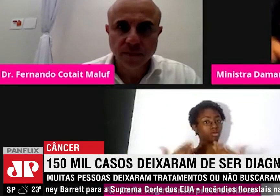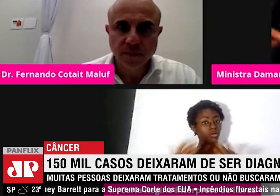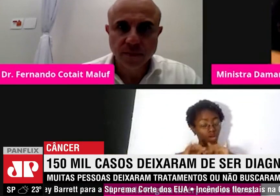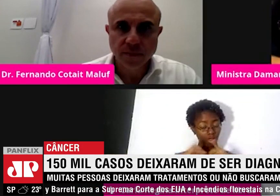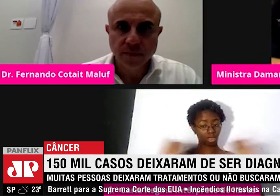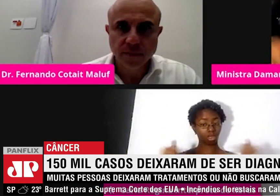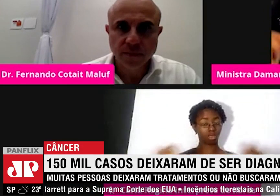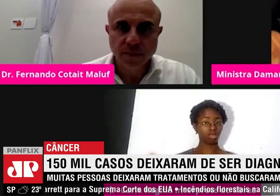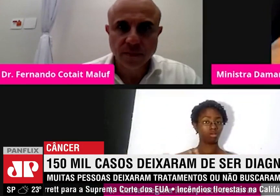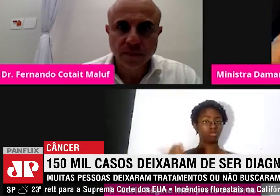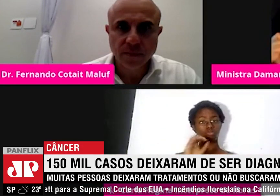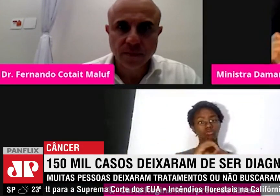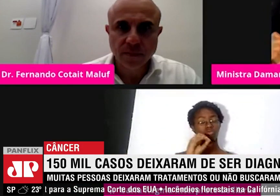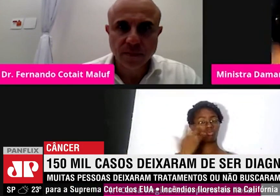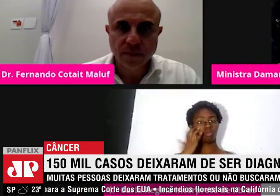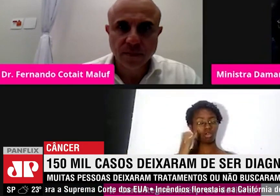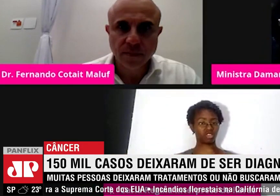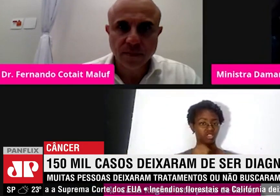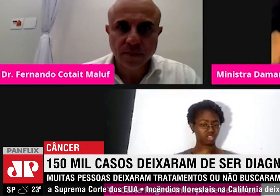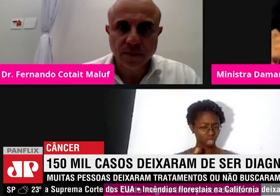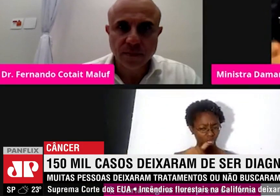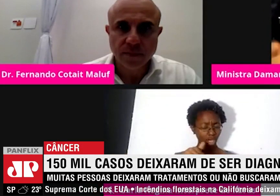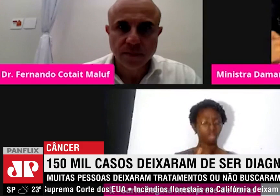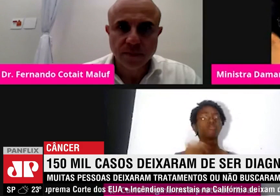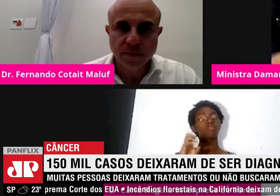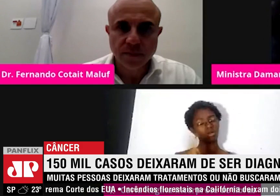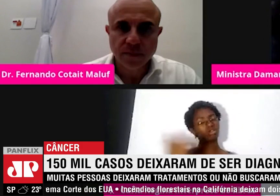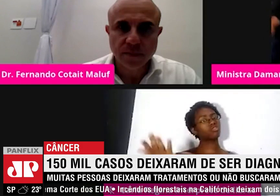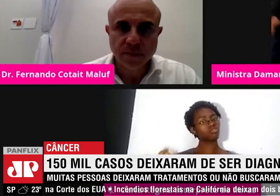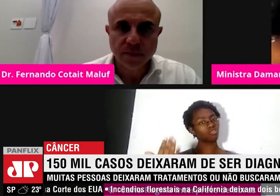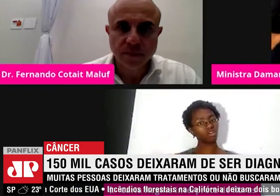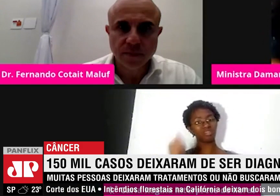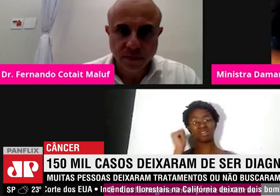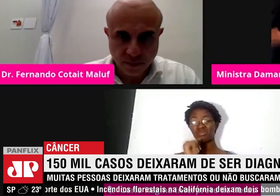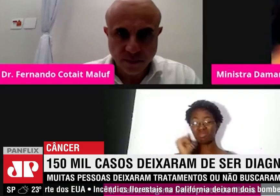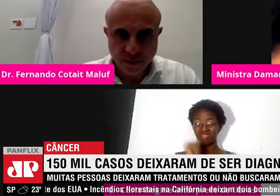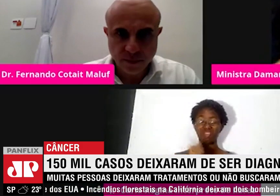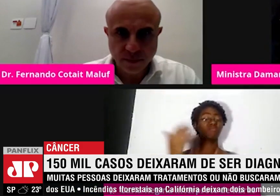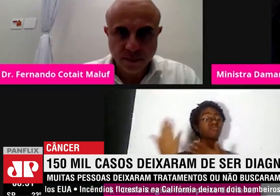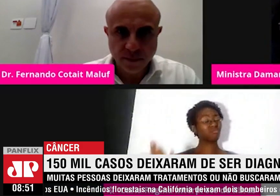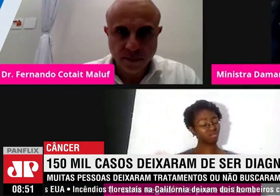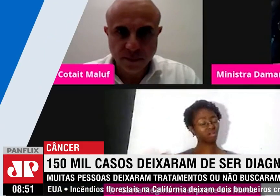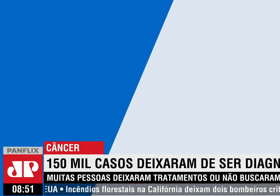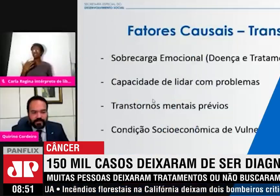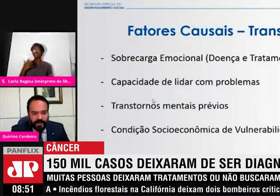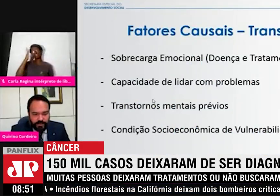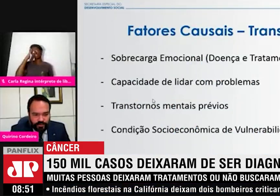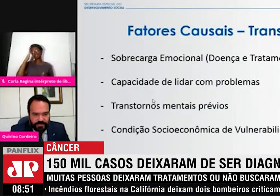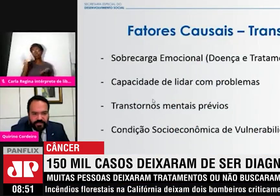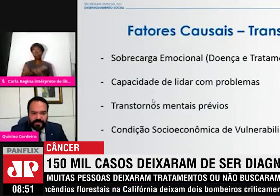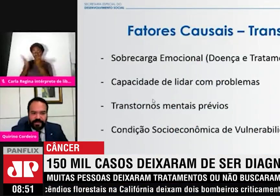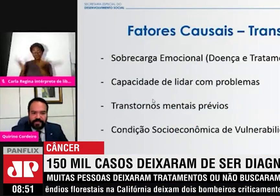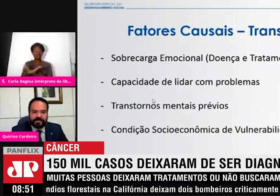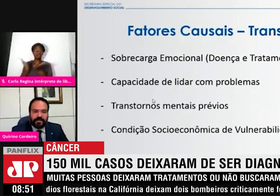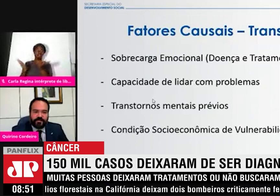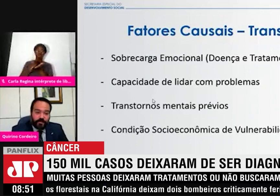Outubro Rosa deste ano foi quase jovem as mulheres cada vez mais jovem pode começar a se cuidar agora o